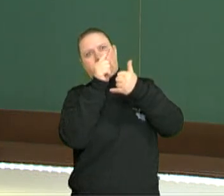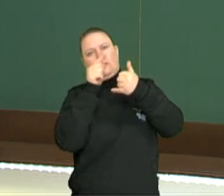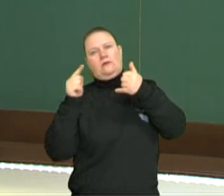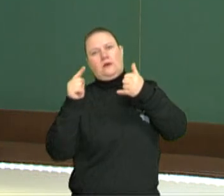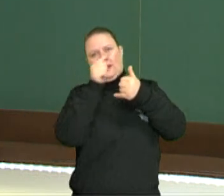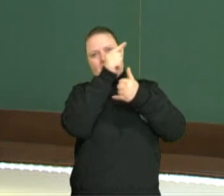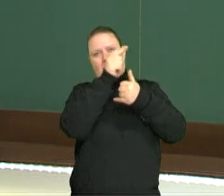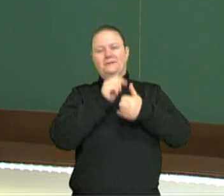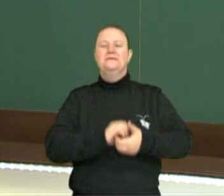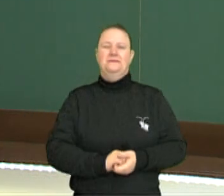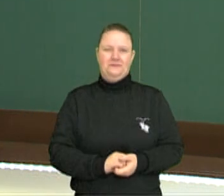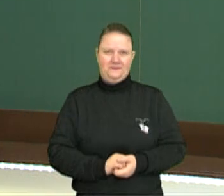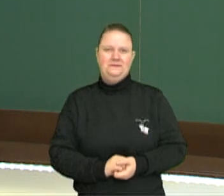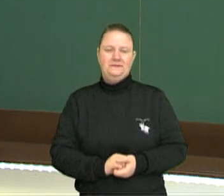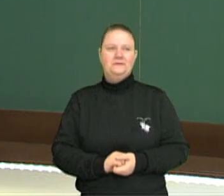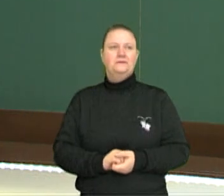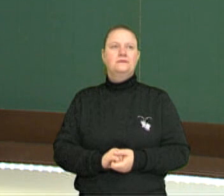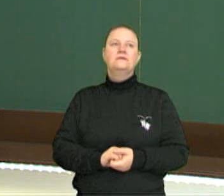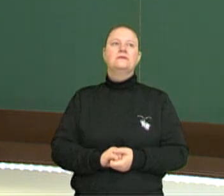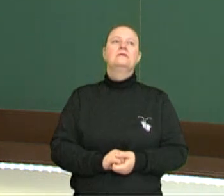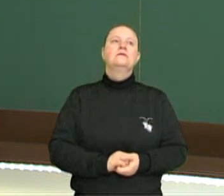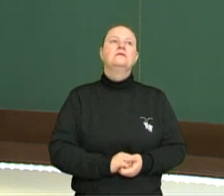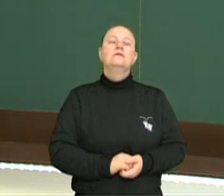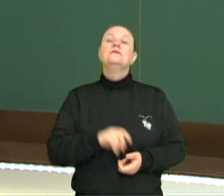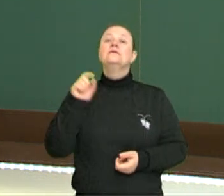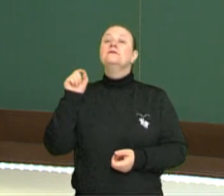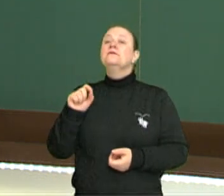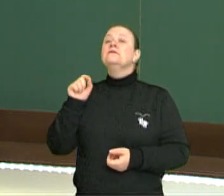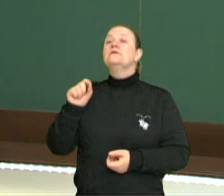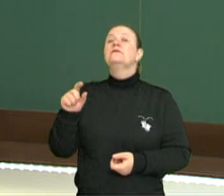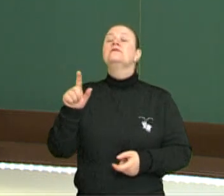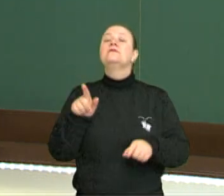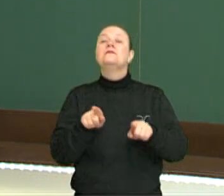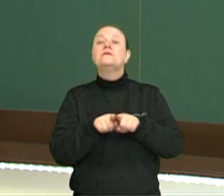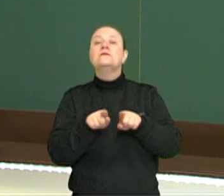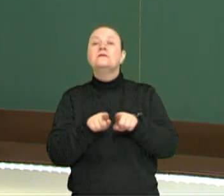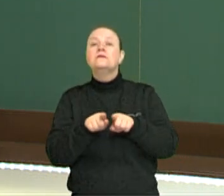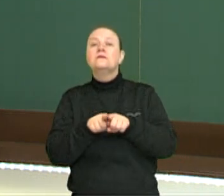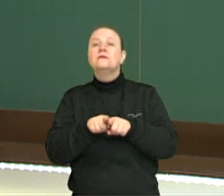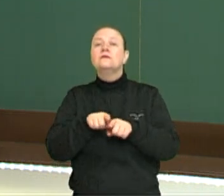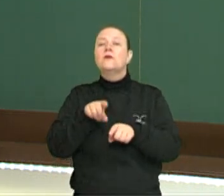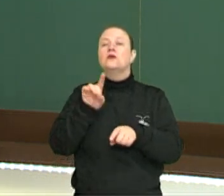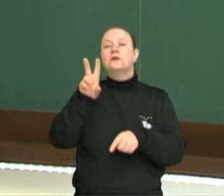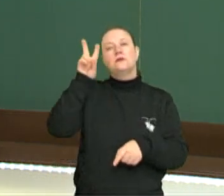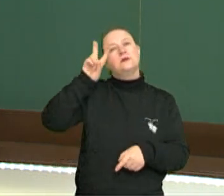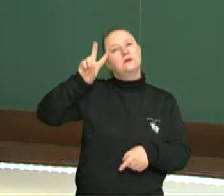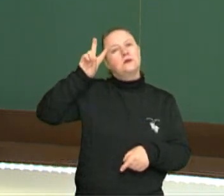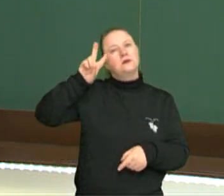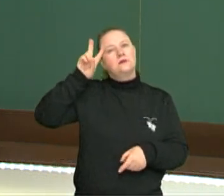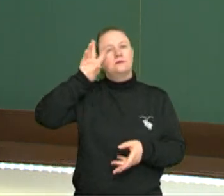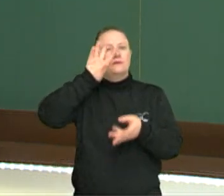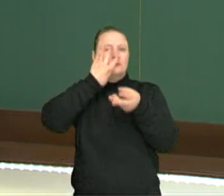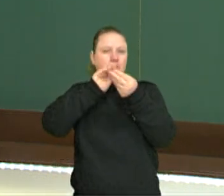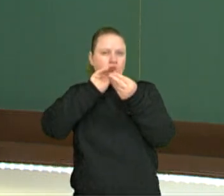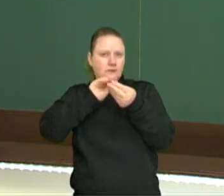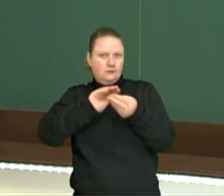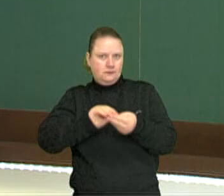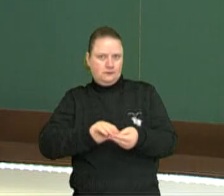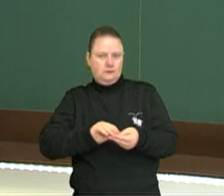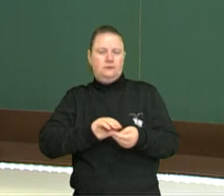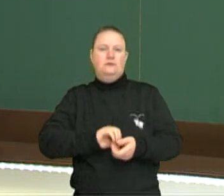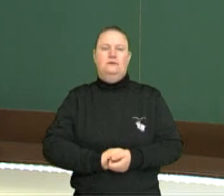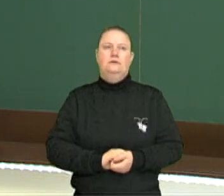reta. Ok? Então, o que a gente tem aqui também, né? Só para dar uma lembradinha, vamos dar uma ajustada aqui. Essa